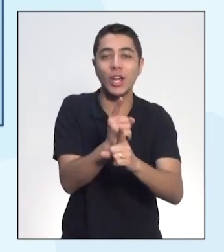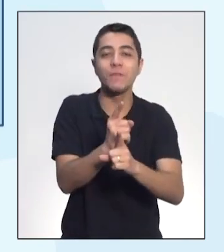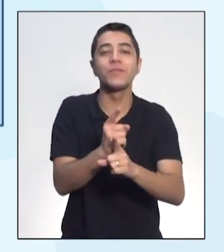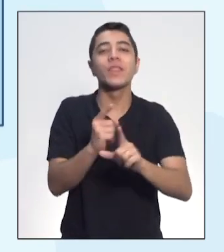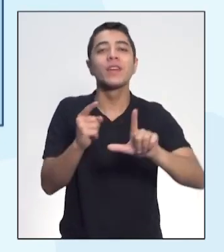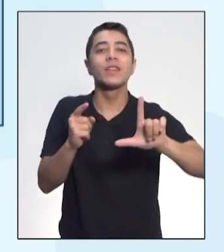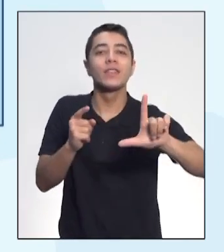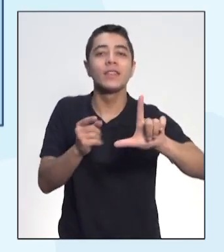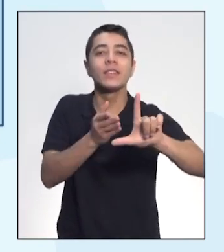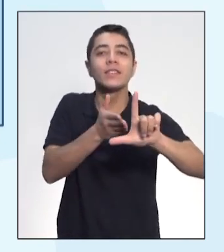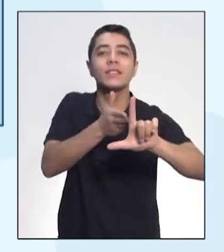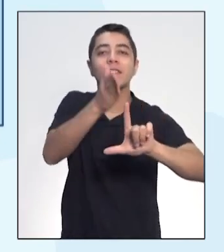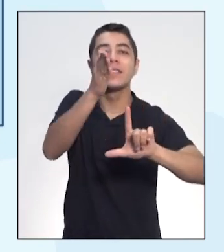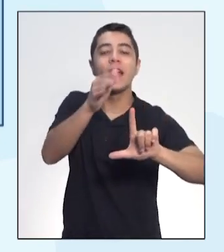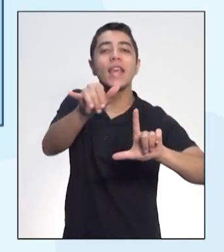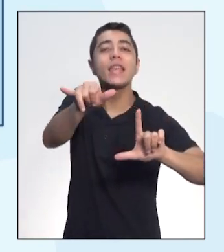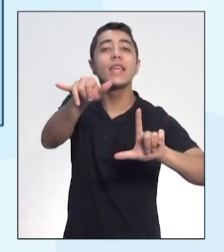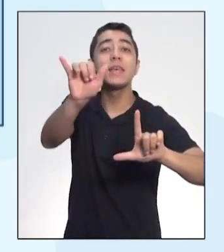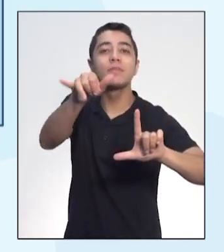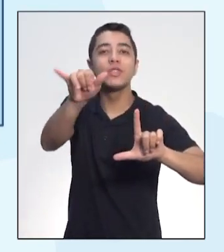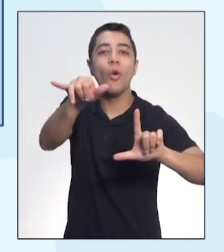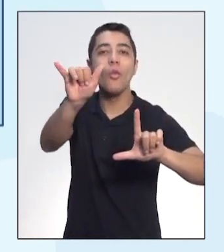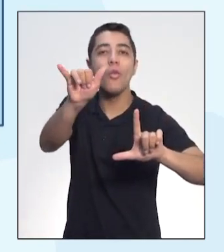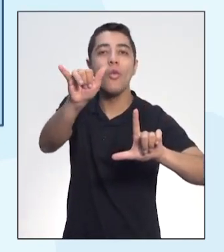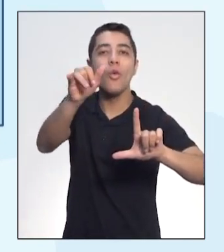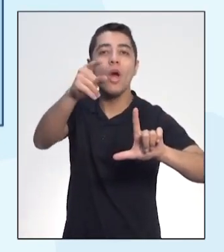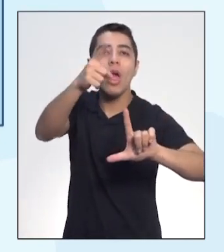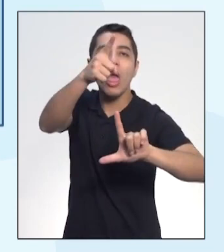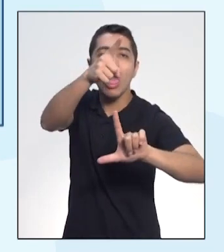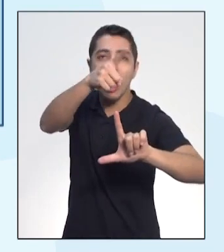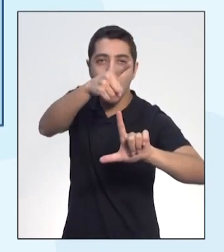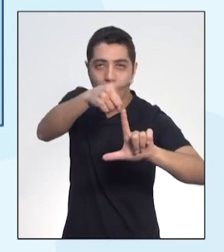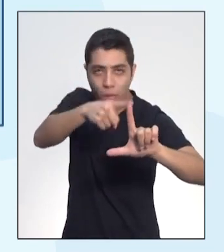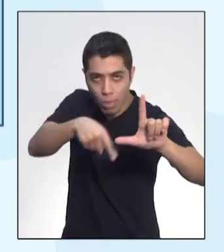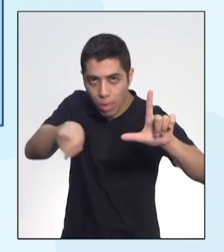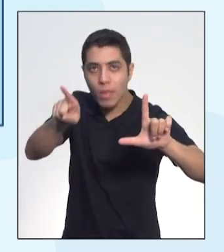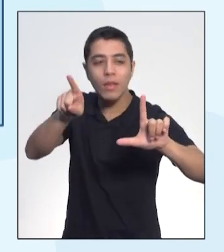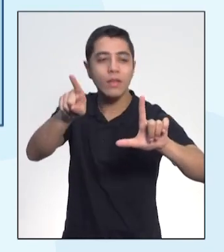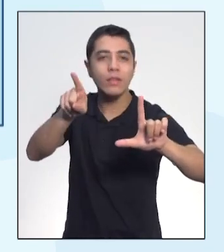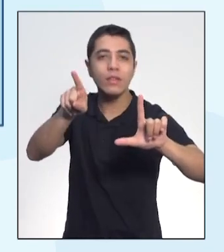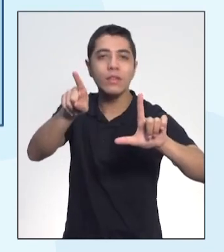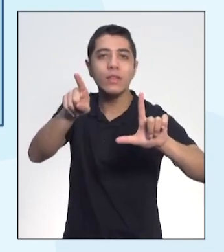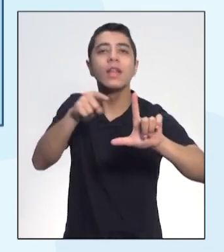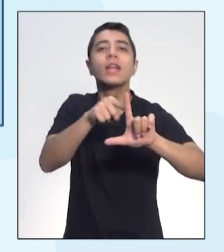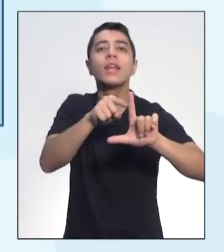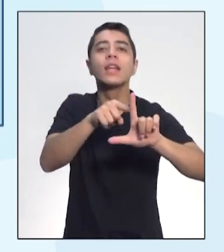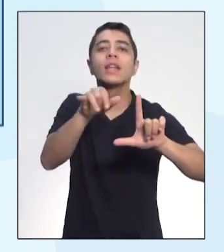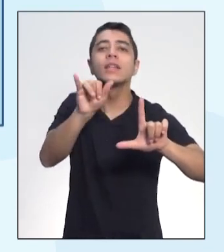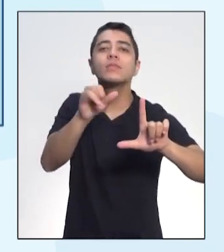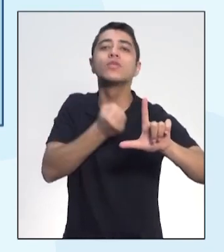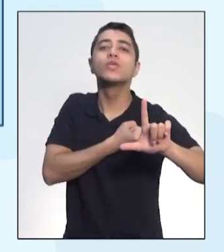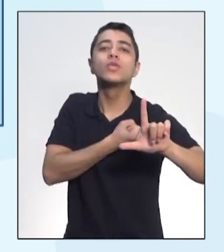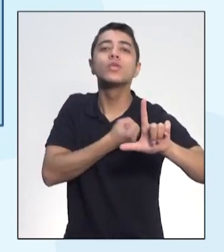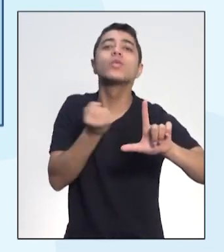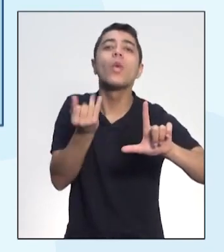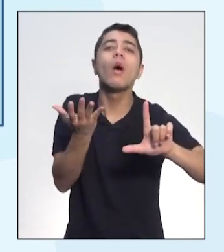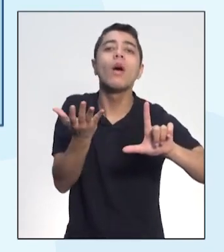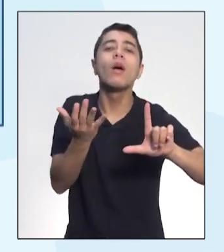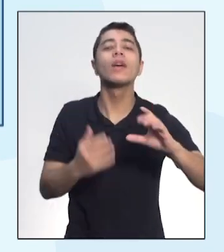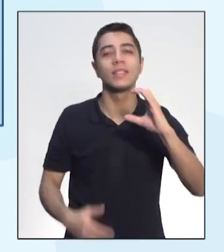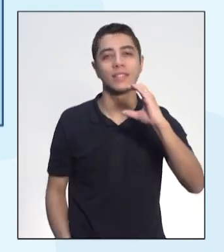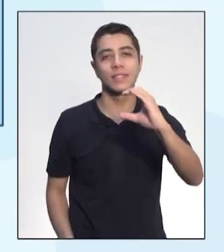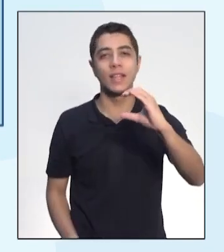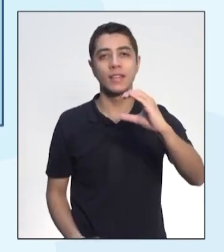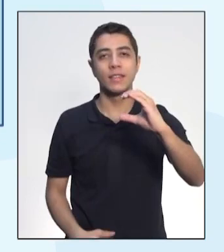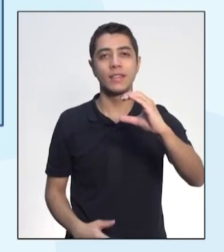C é onde ficava o vértice, em cima do Y. Sim, porque lá era incompleto. Agora, no completo, ele também cruza o eixo Y, mas